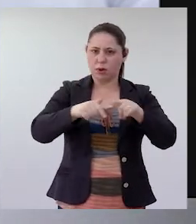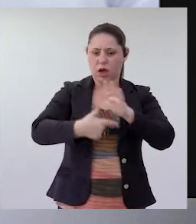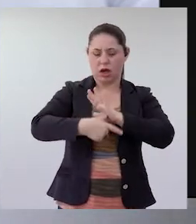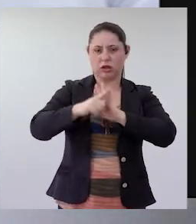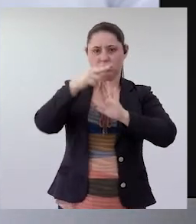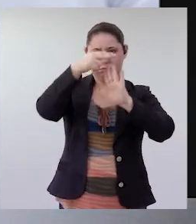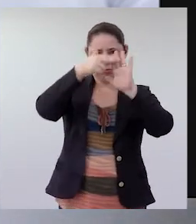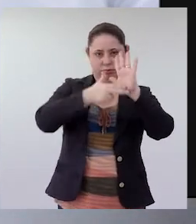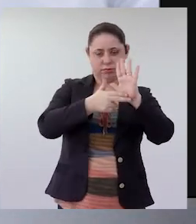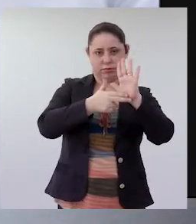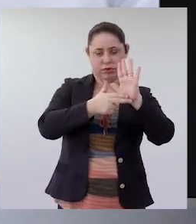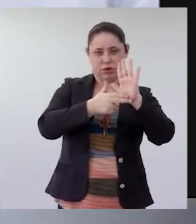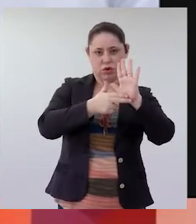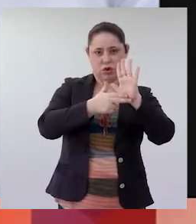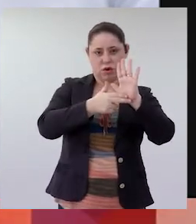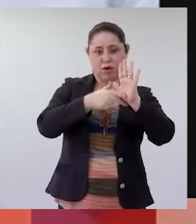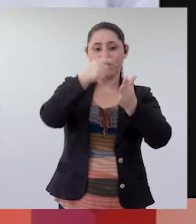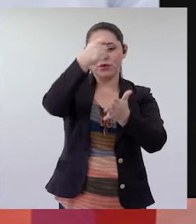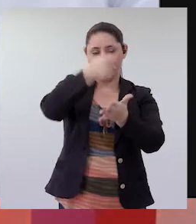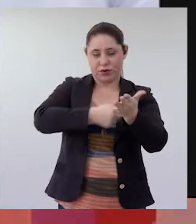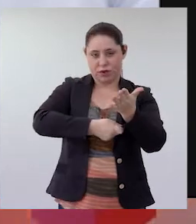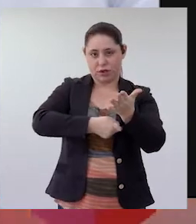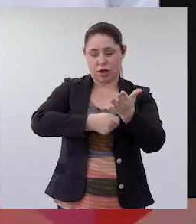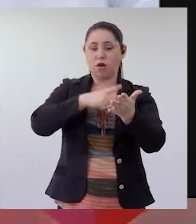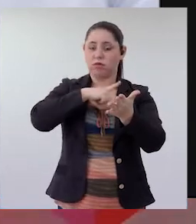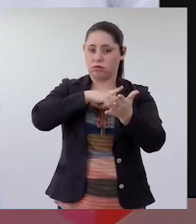do protocolo oficial, né,